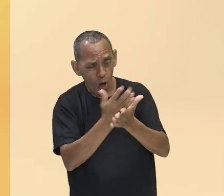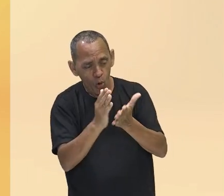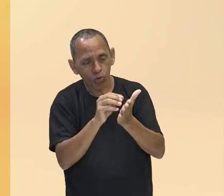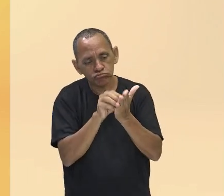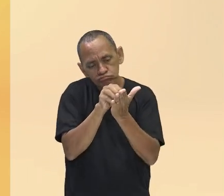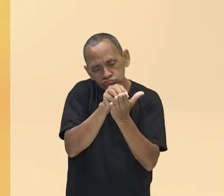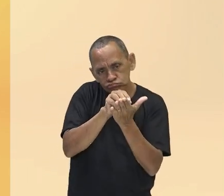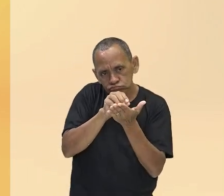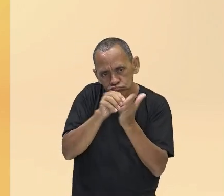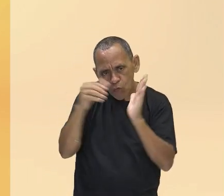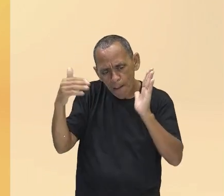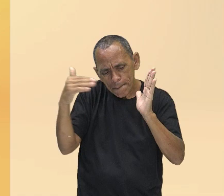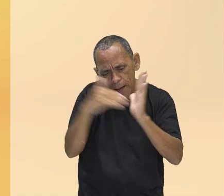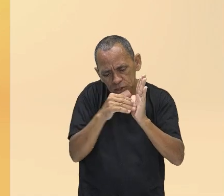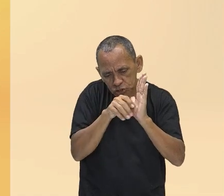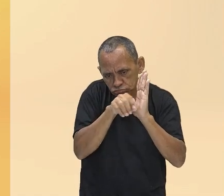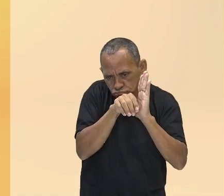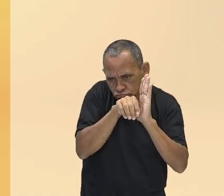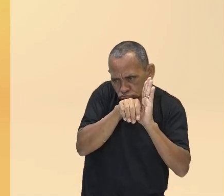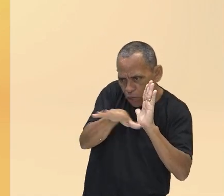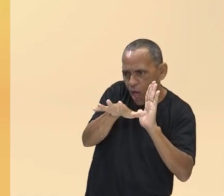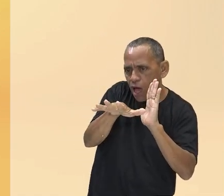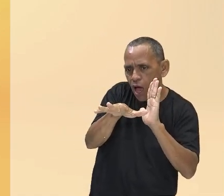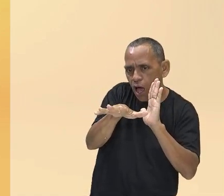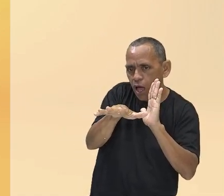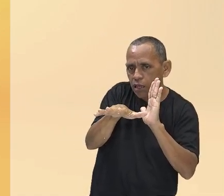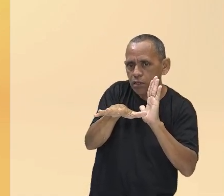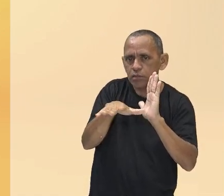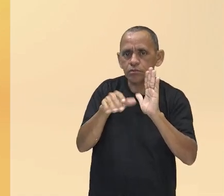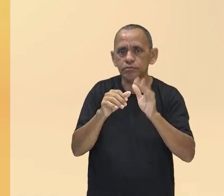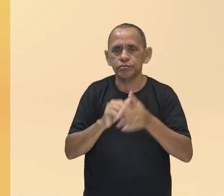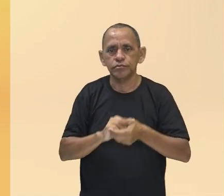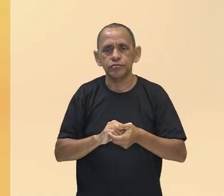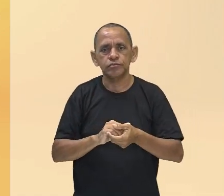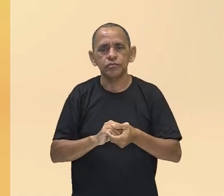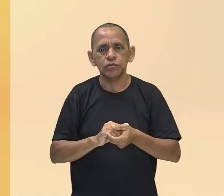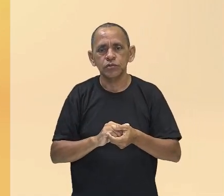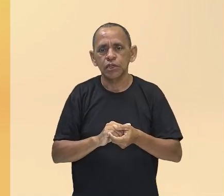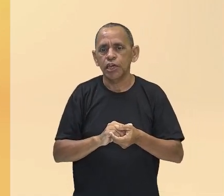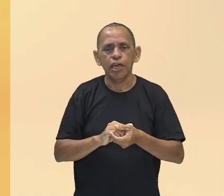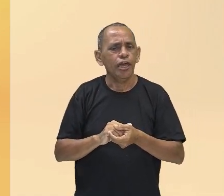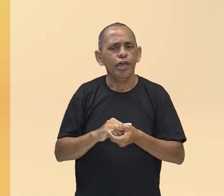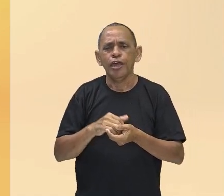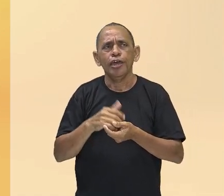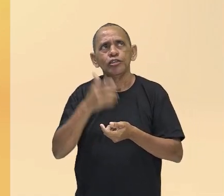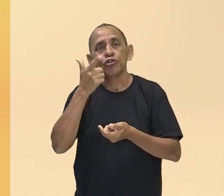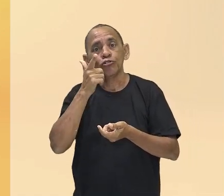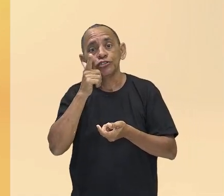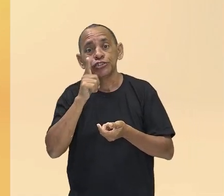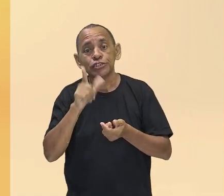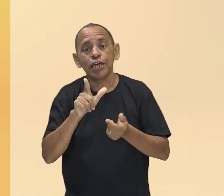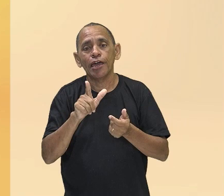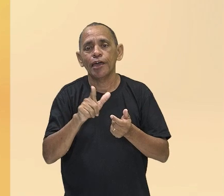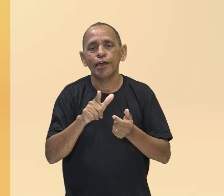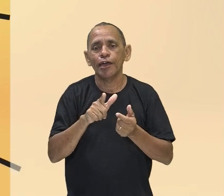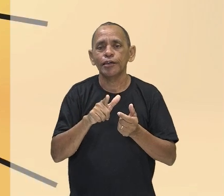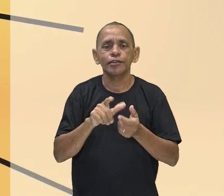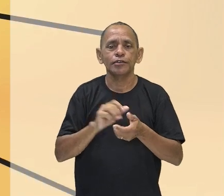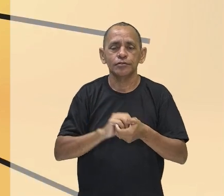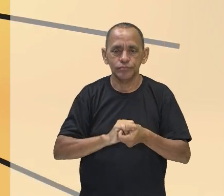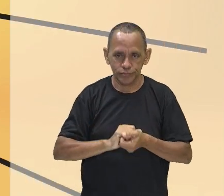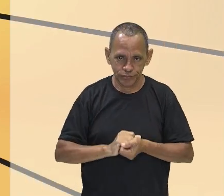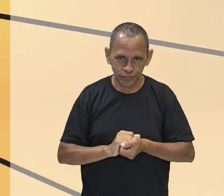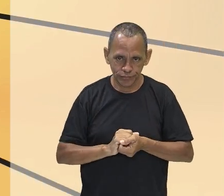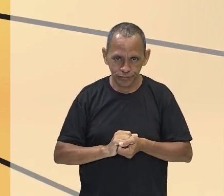não é? Todos eles se espalhando e eles não convergem para nenhum ponto. Olha só, passou ali